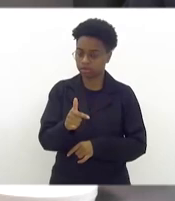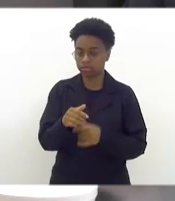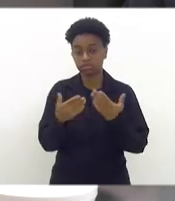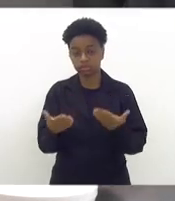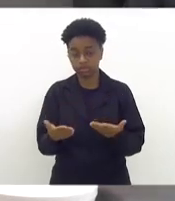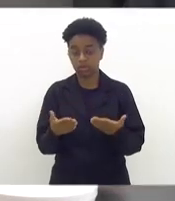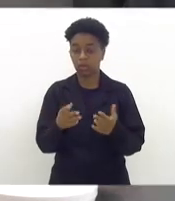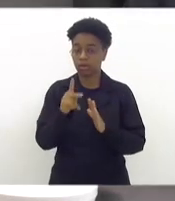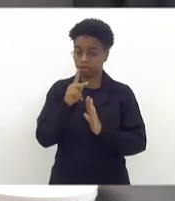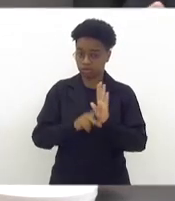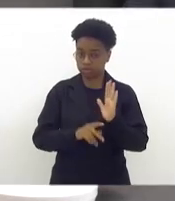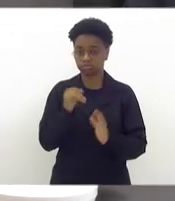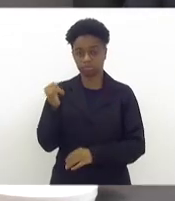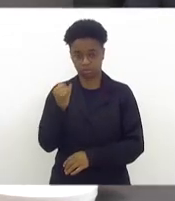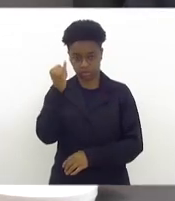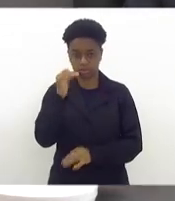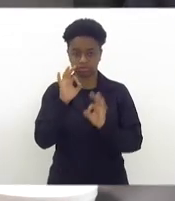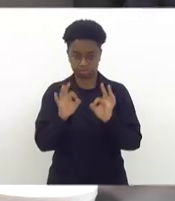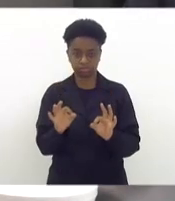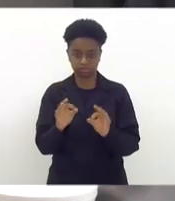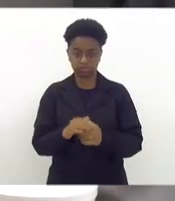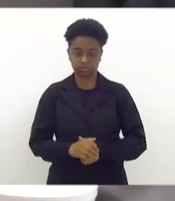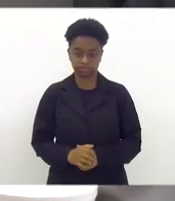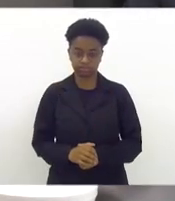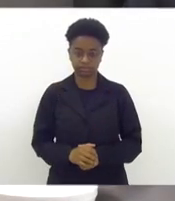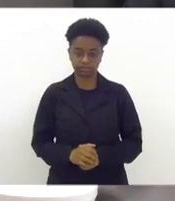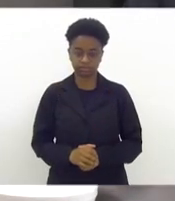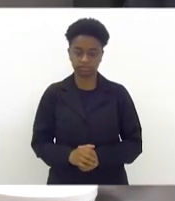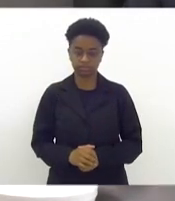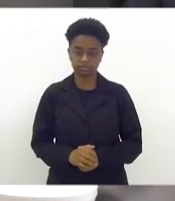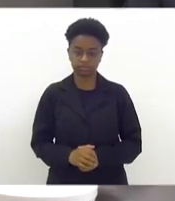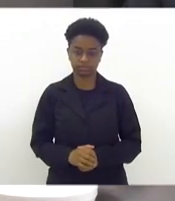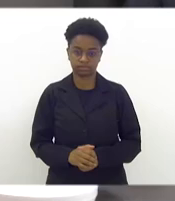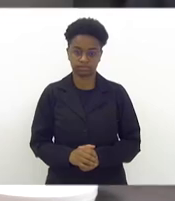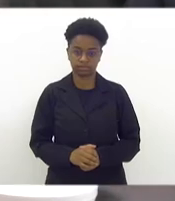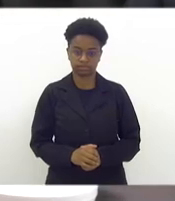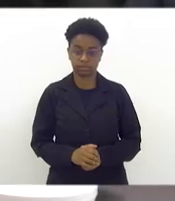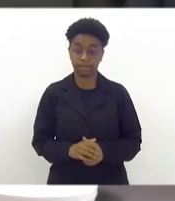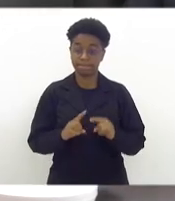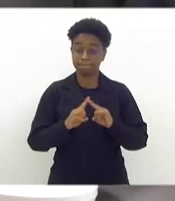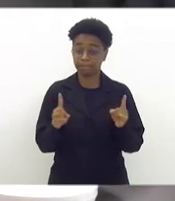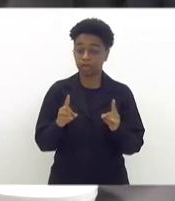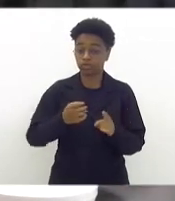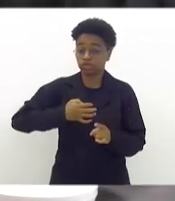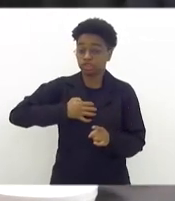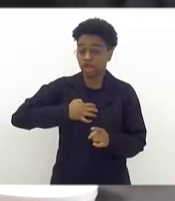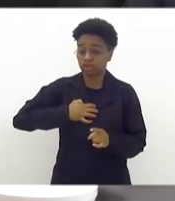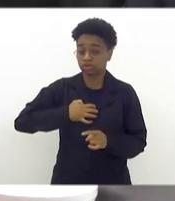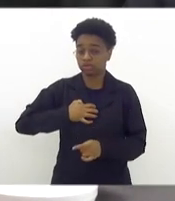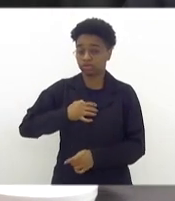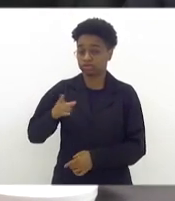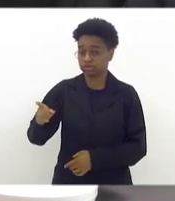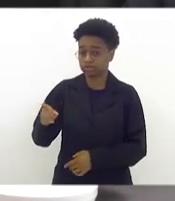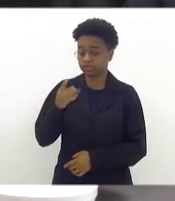do projeto é inigualável. A abordagem que o senhor faz sobre